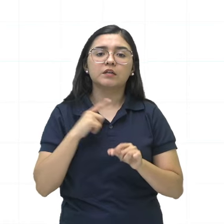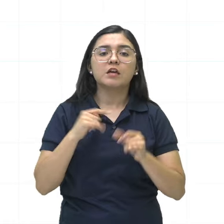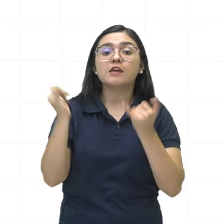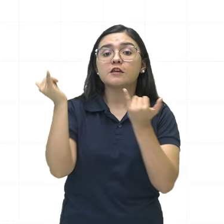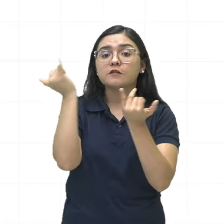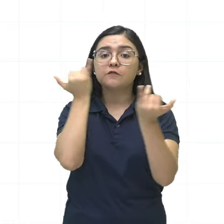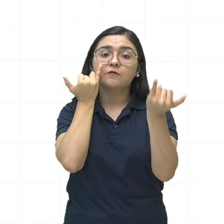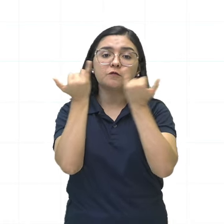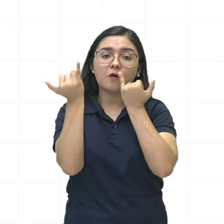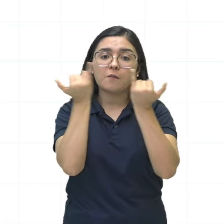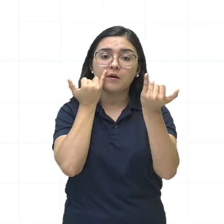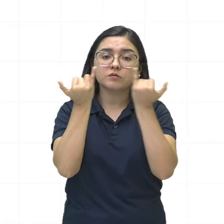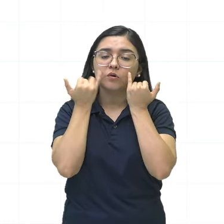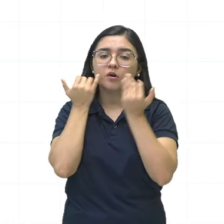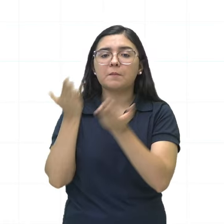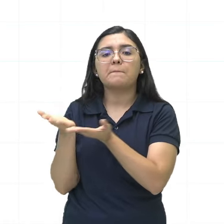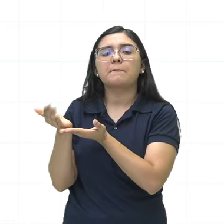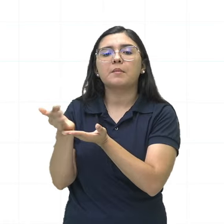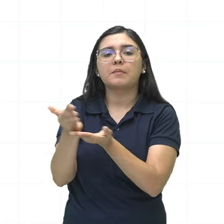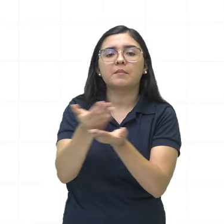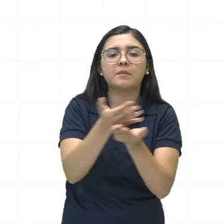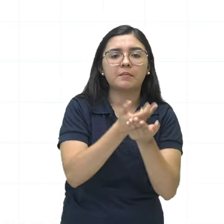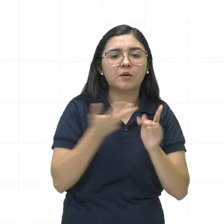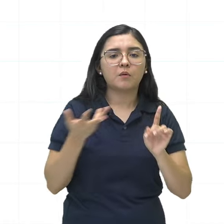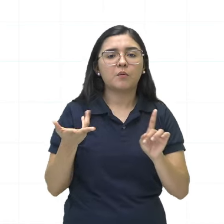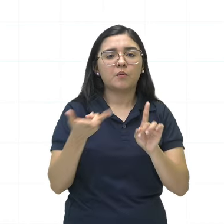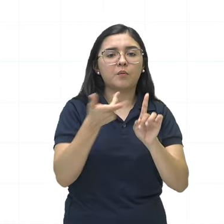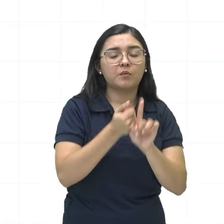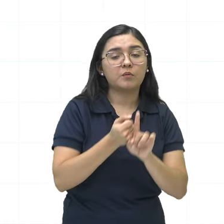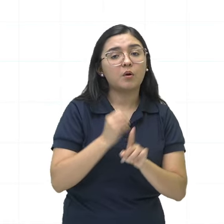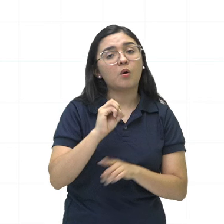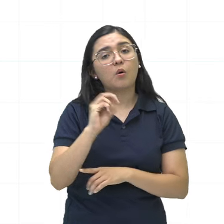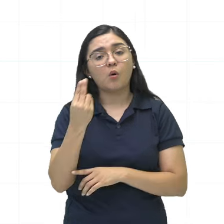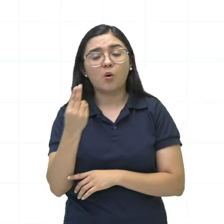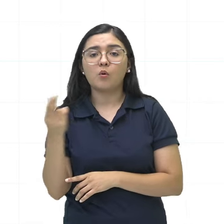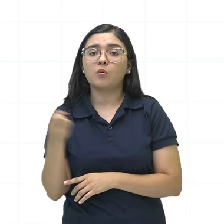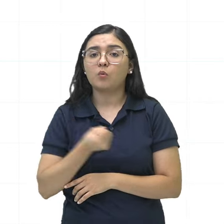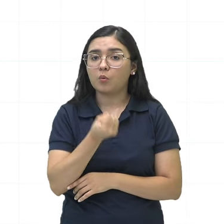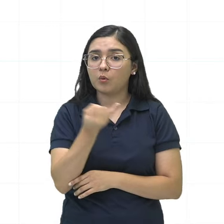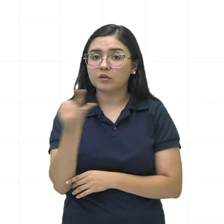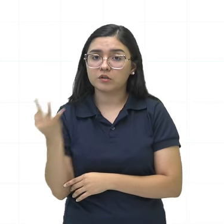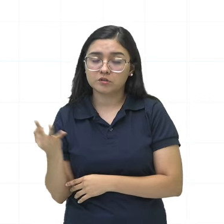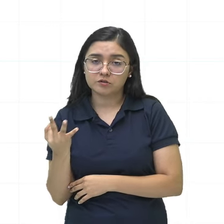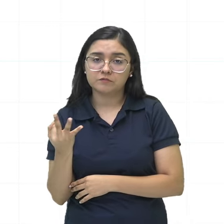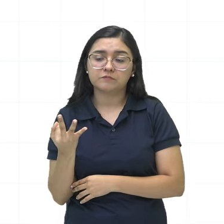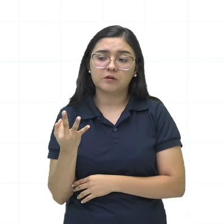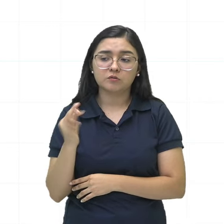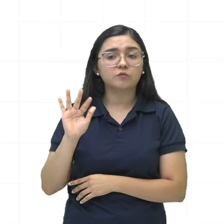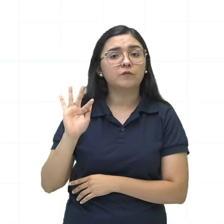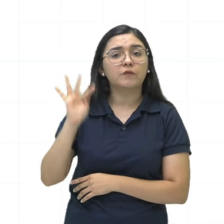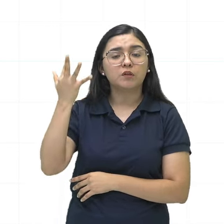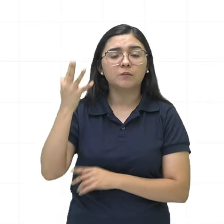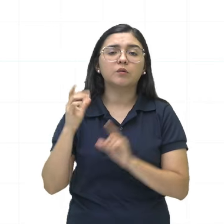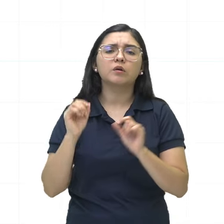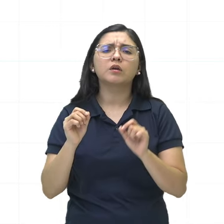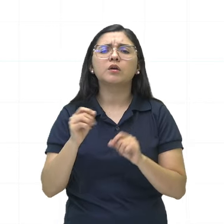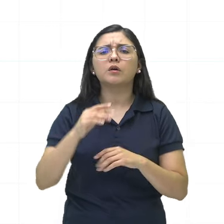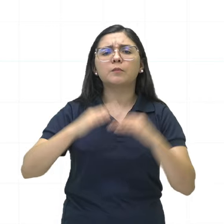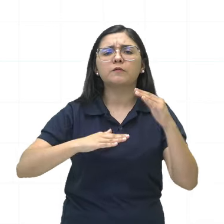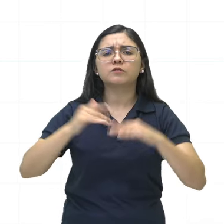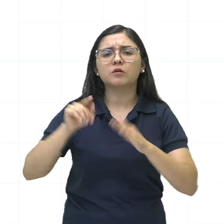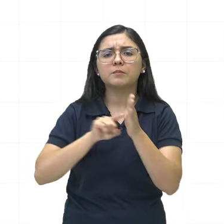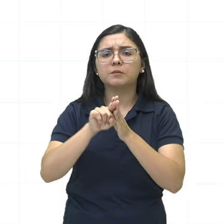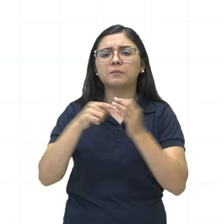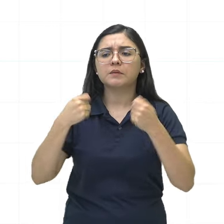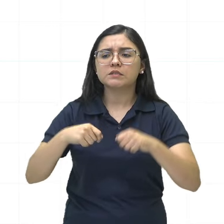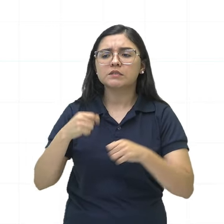de informações qualitativas ou quantitativas sobre um fenômeno. O que o pesquisador deve fazer?